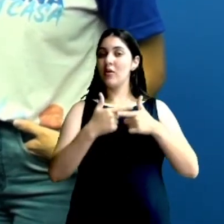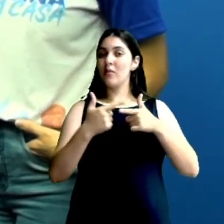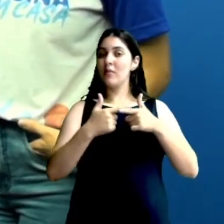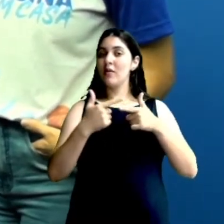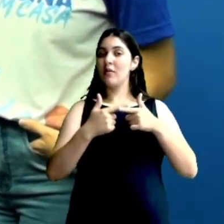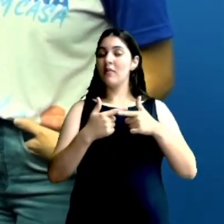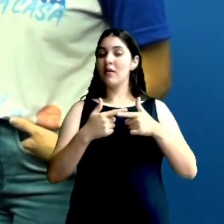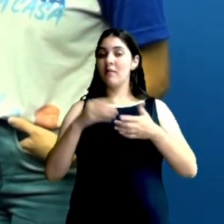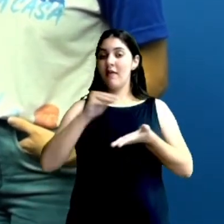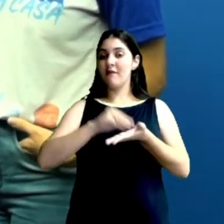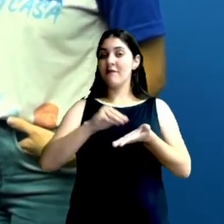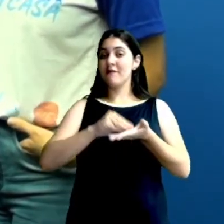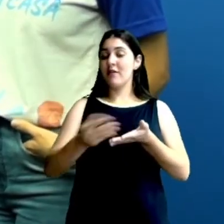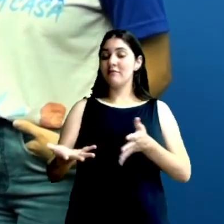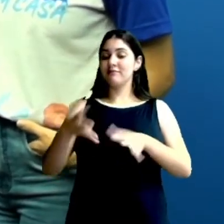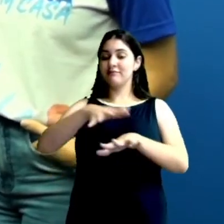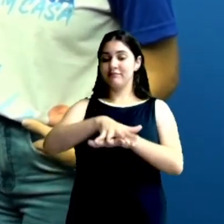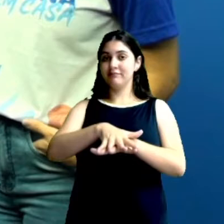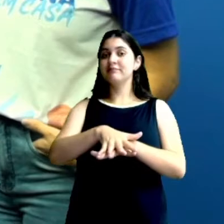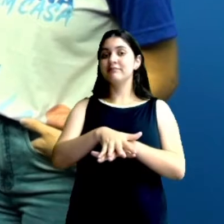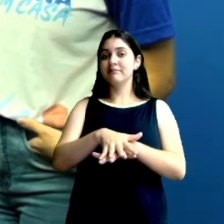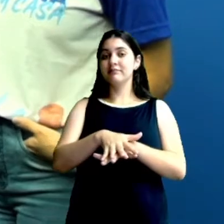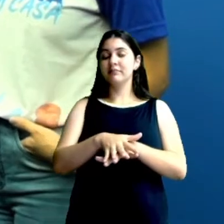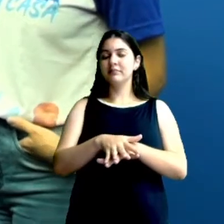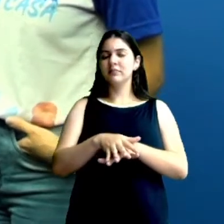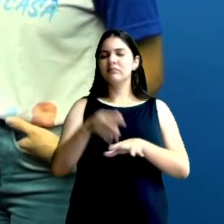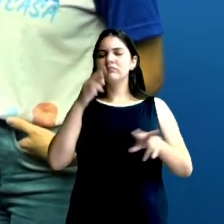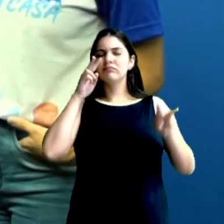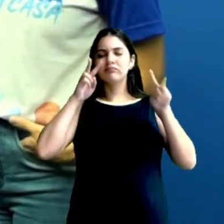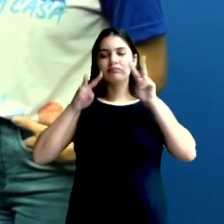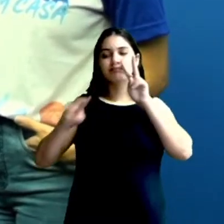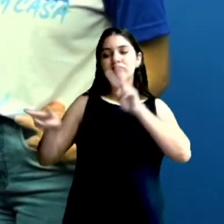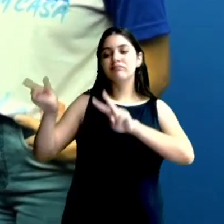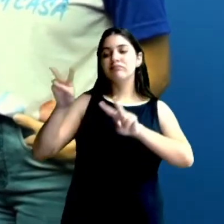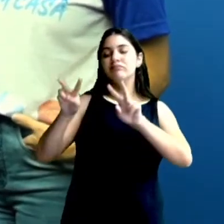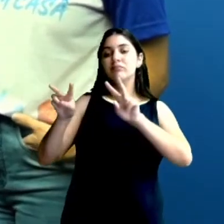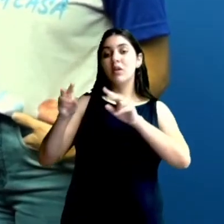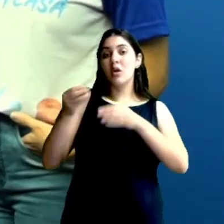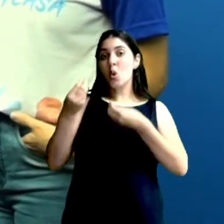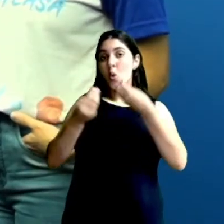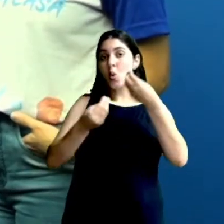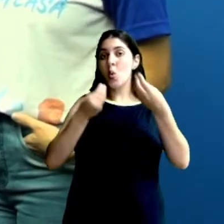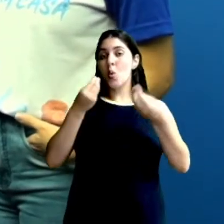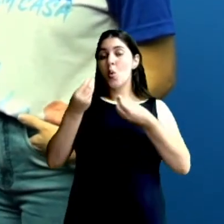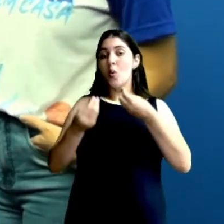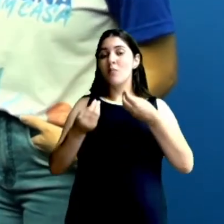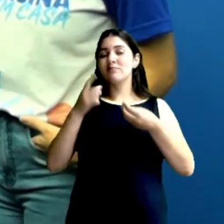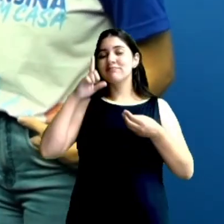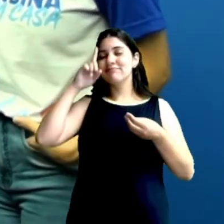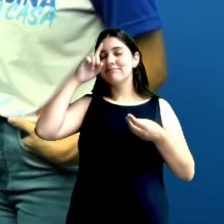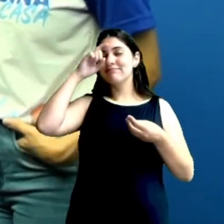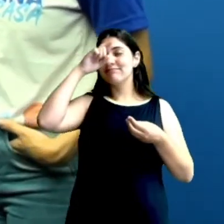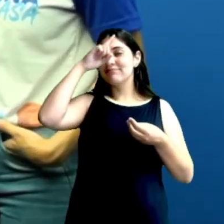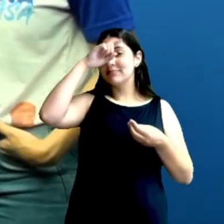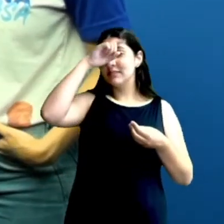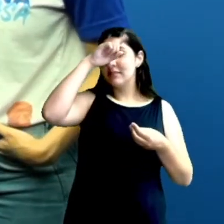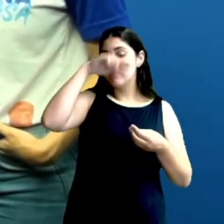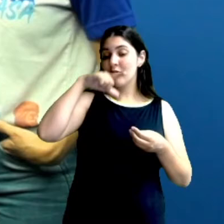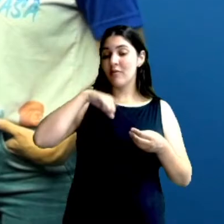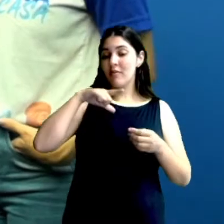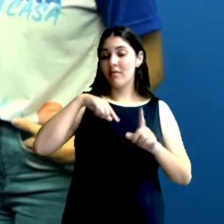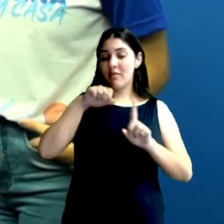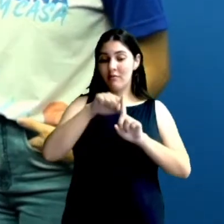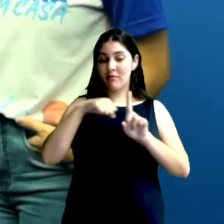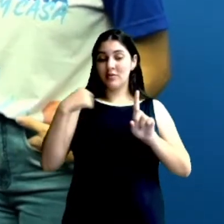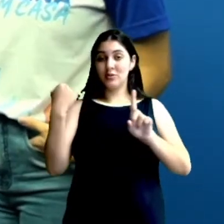de inclusão social e você observa como isso dificulta para que a gente tenha uma